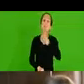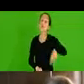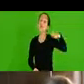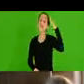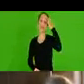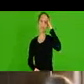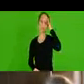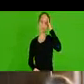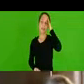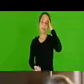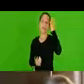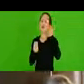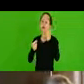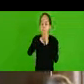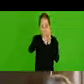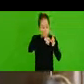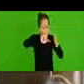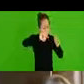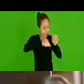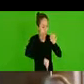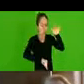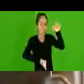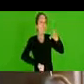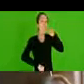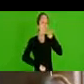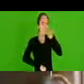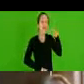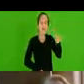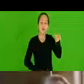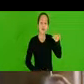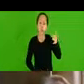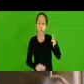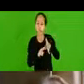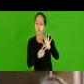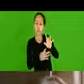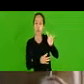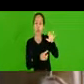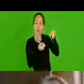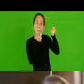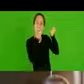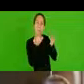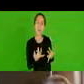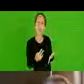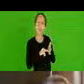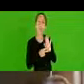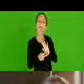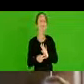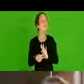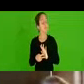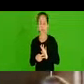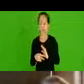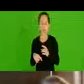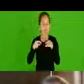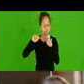fundo na fala desse sujeito para não ser apenas uma descrição e a decodificação dos dados.